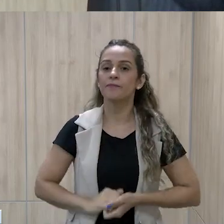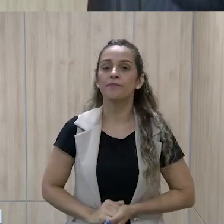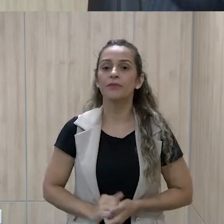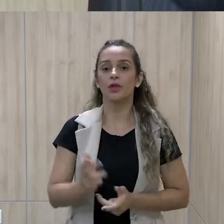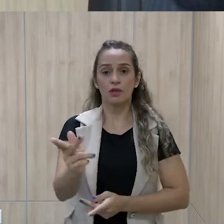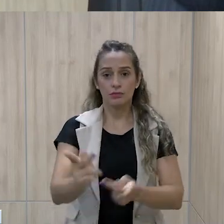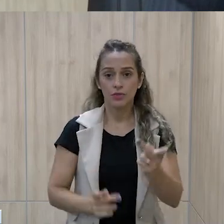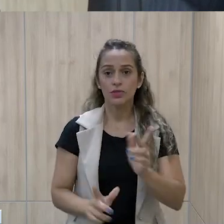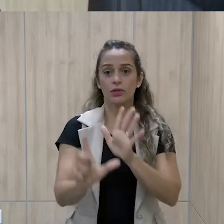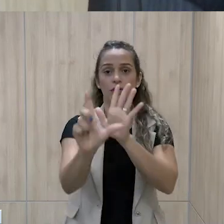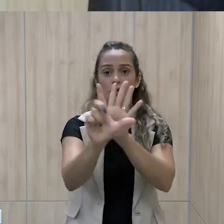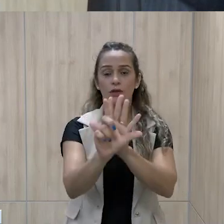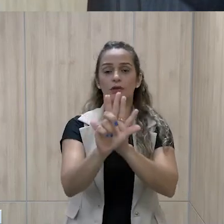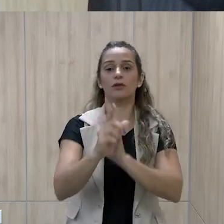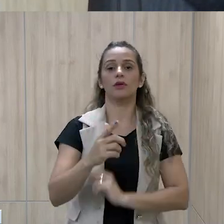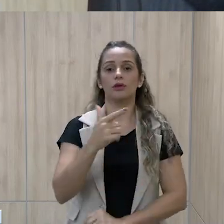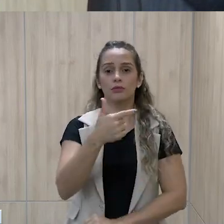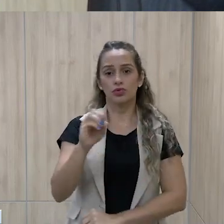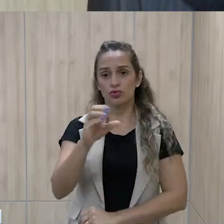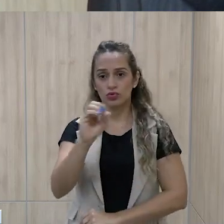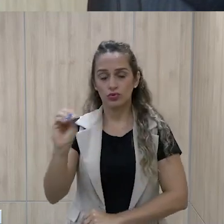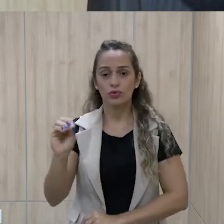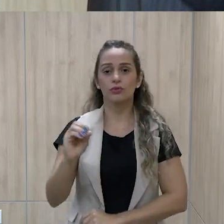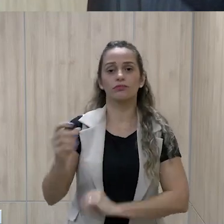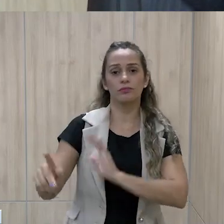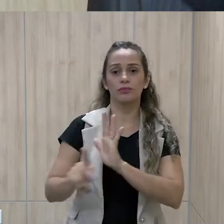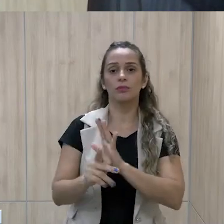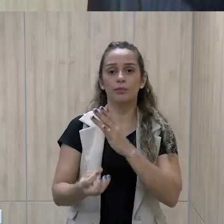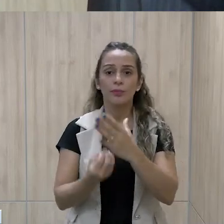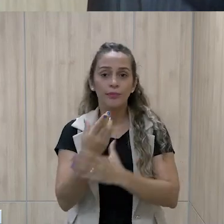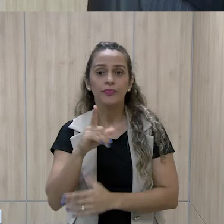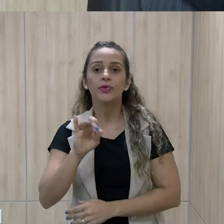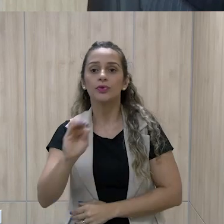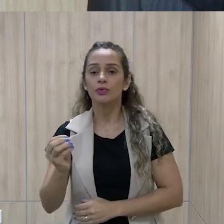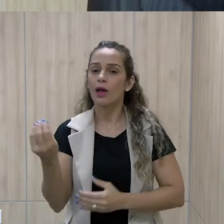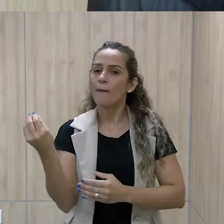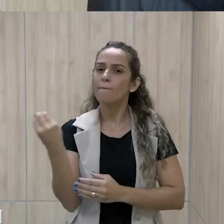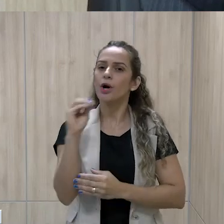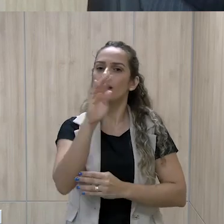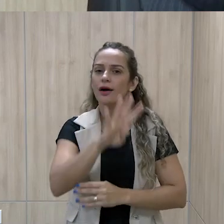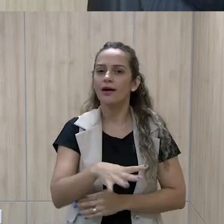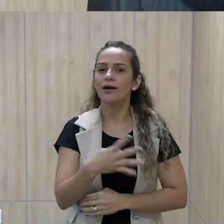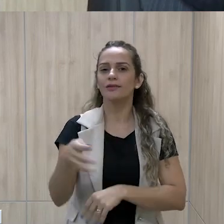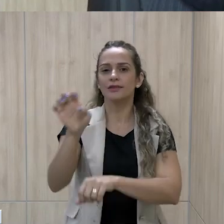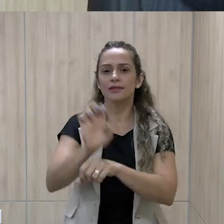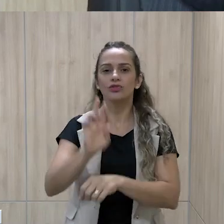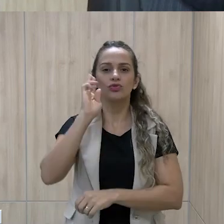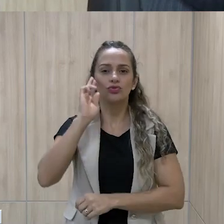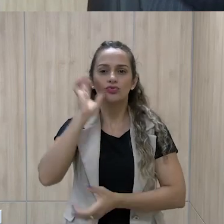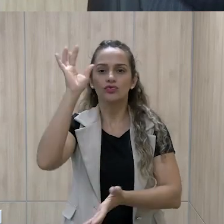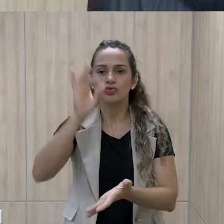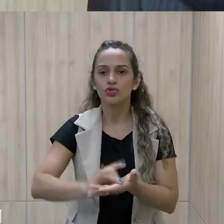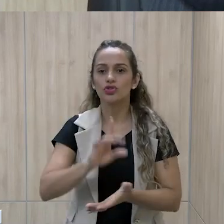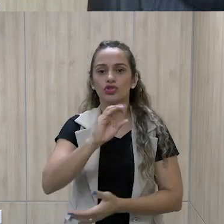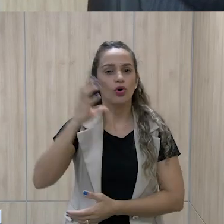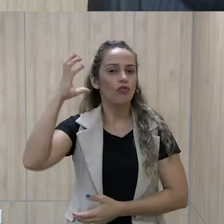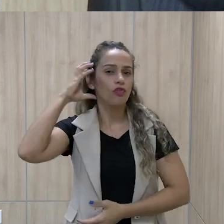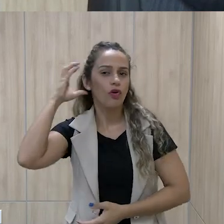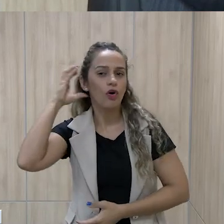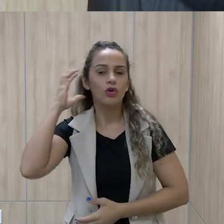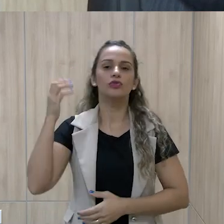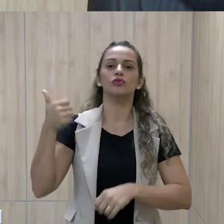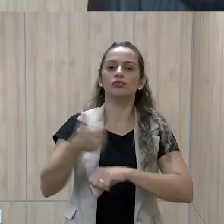relatoria projeto de lei número 200 de 2023 autor Deputado Luiz do hospital institui no calendário Oficial do Estado de Rondônia